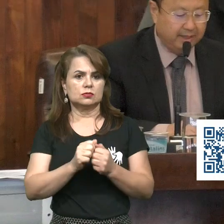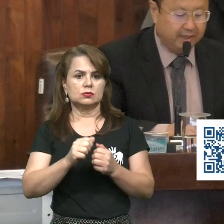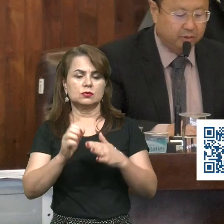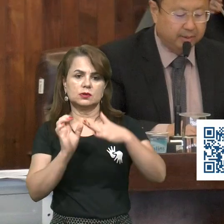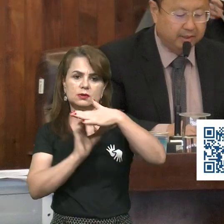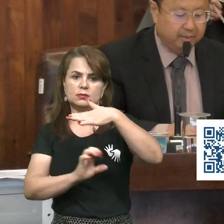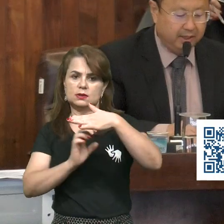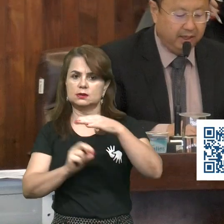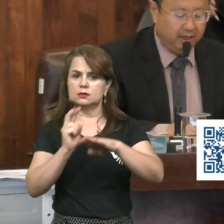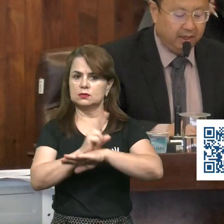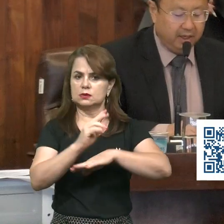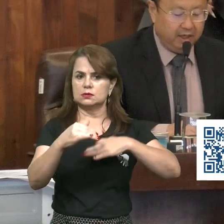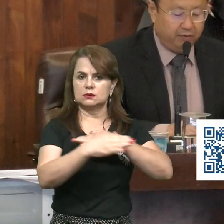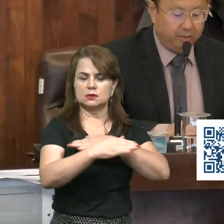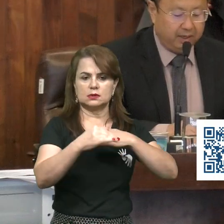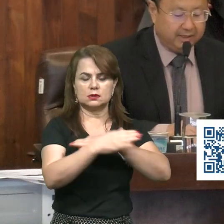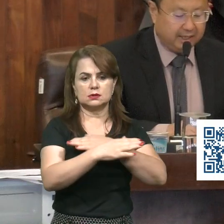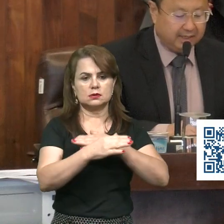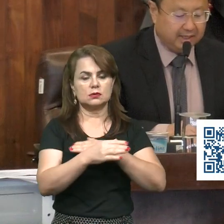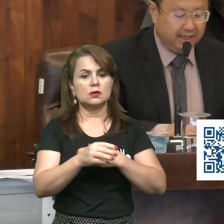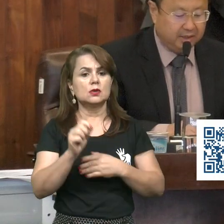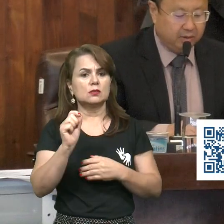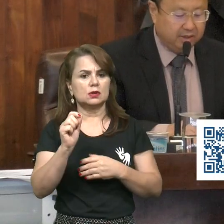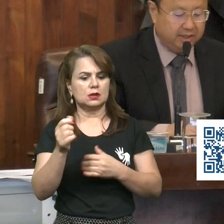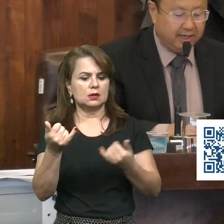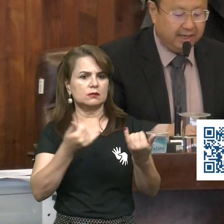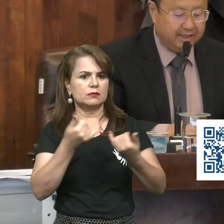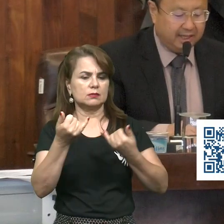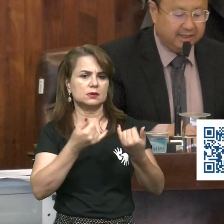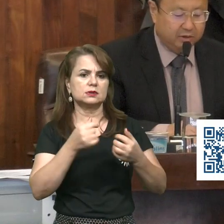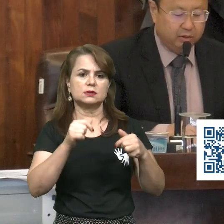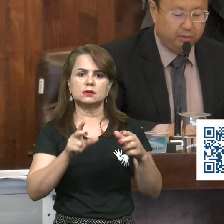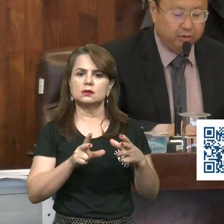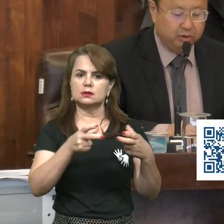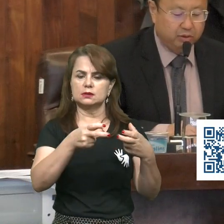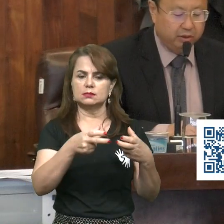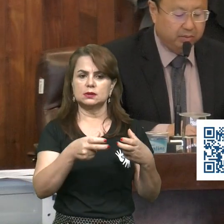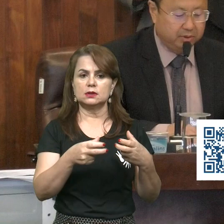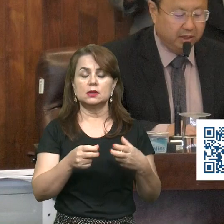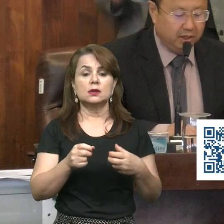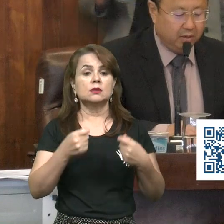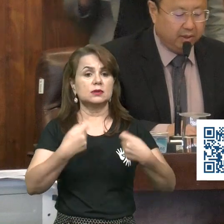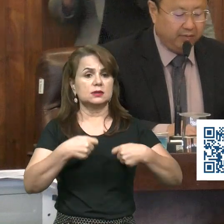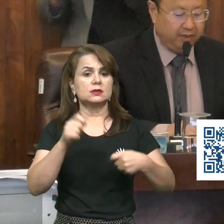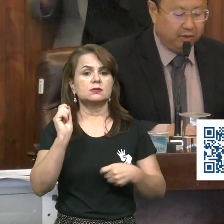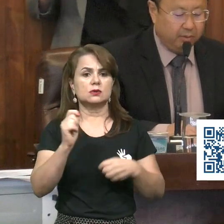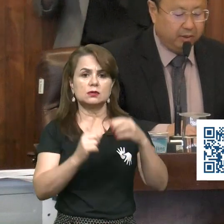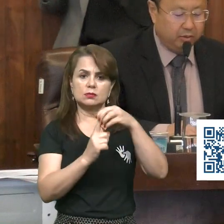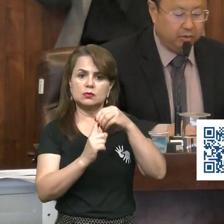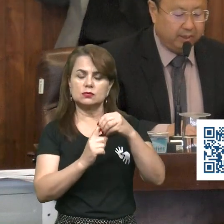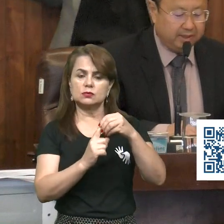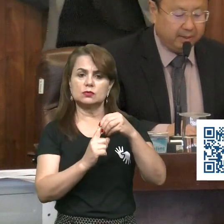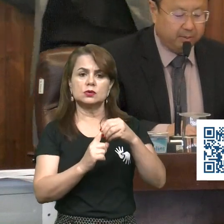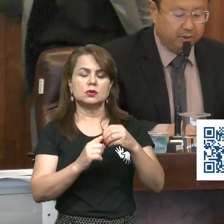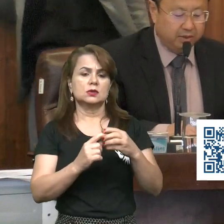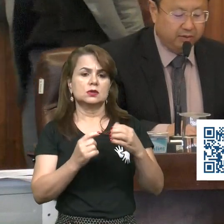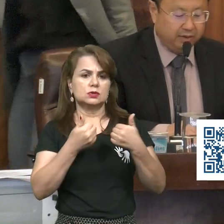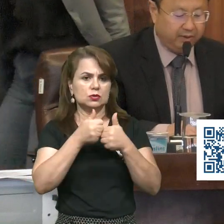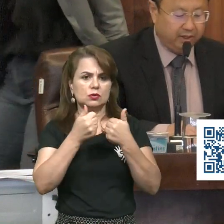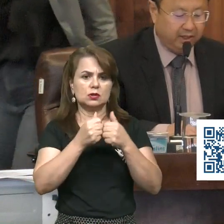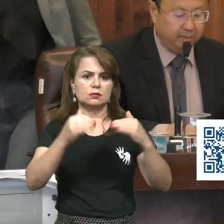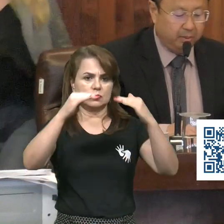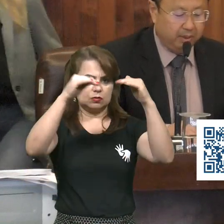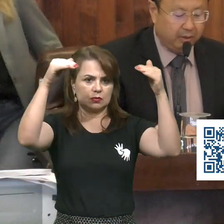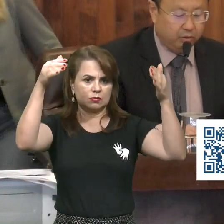de mobilidade urbana de Marília, informar essa Casa de Leis quando se dará a instalação de um ponto de ônibus com a devida cobertura, o mais rápido possível,